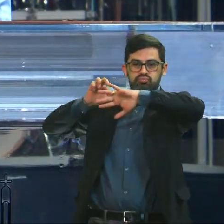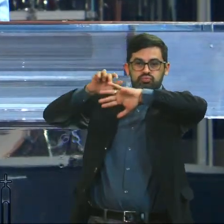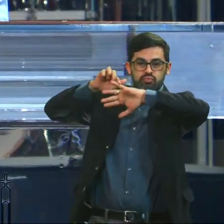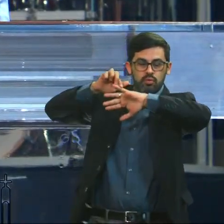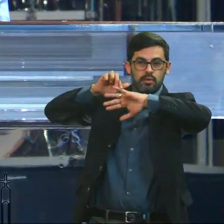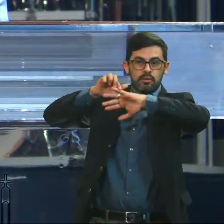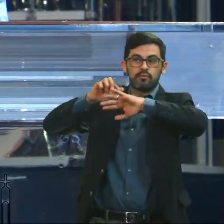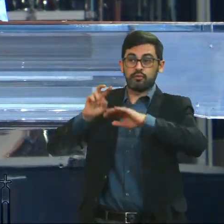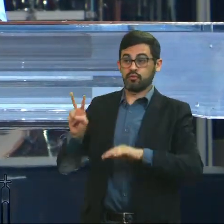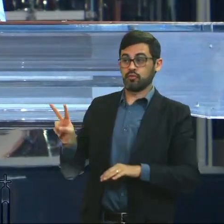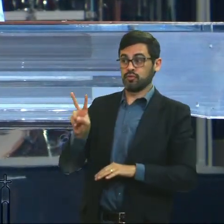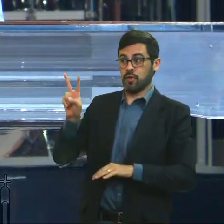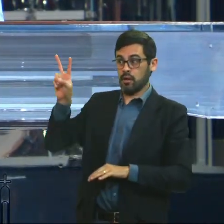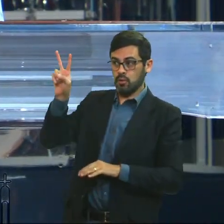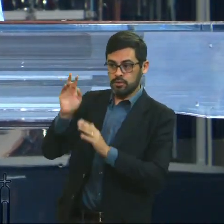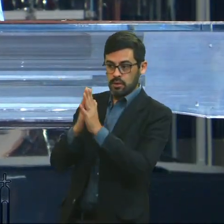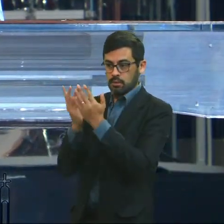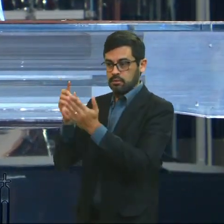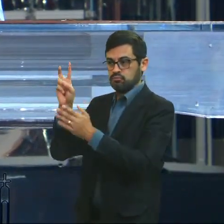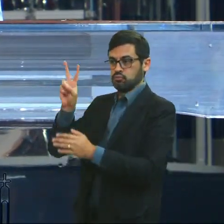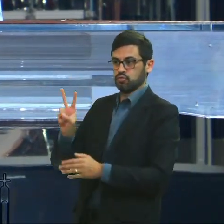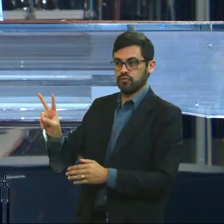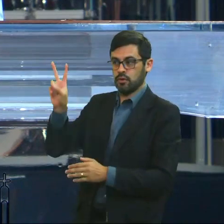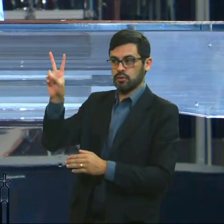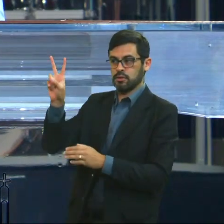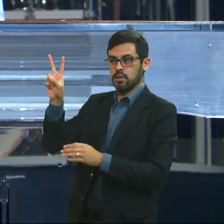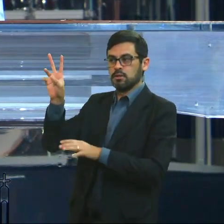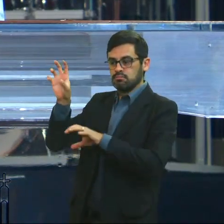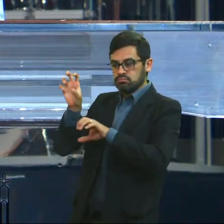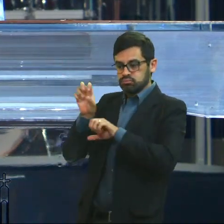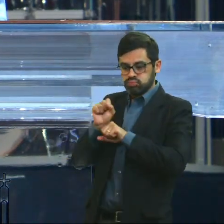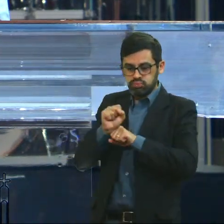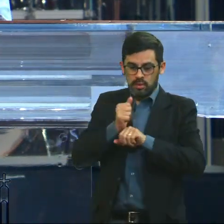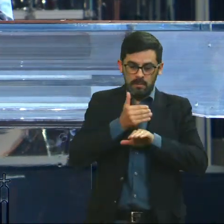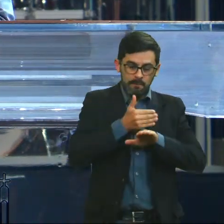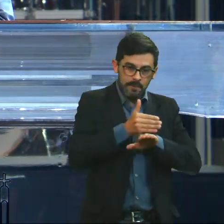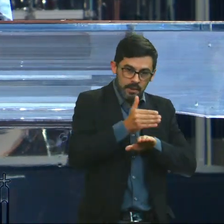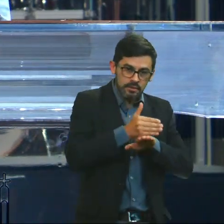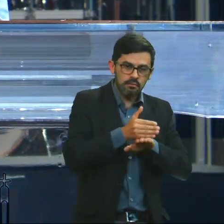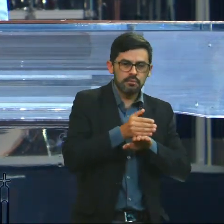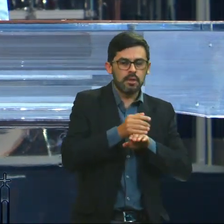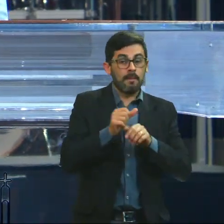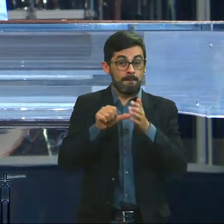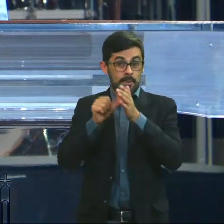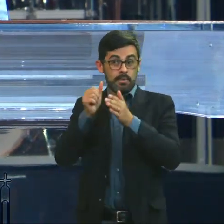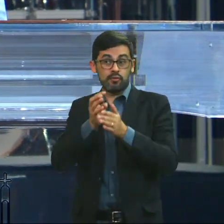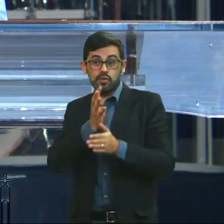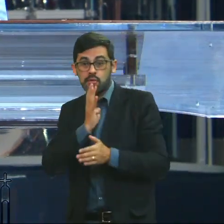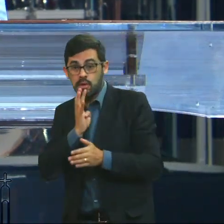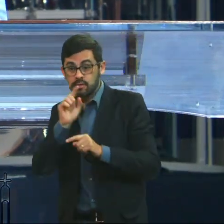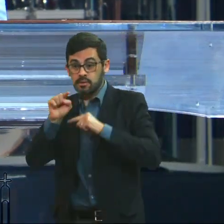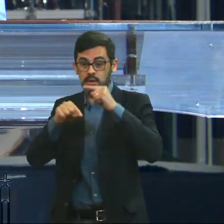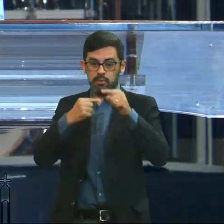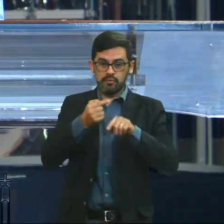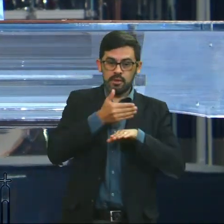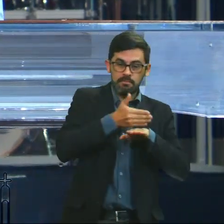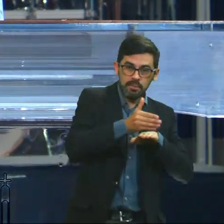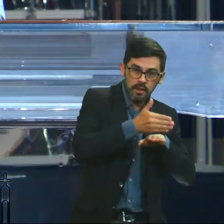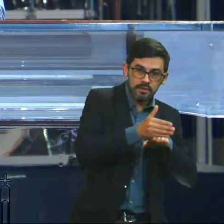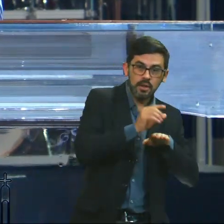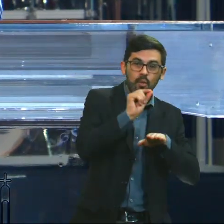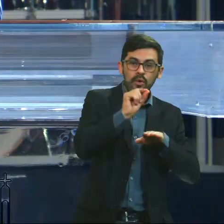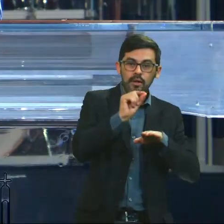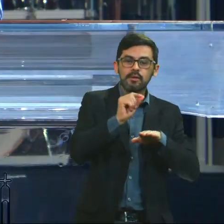vai aplicar na tua vida. Mas depois isso precisa, primeiro você conhece, depois você aplica, depois